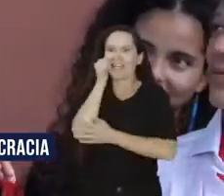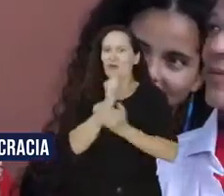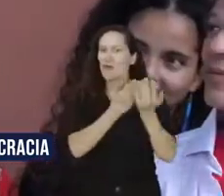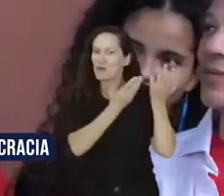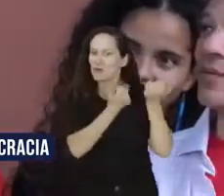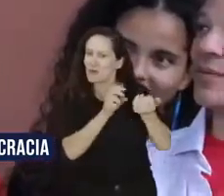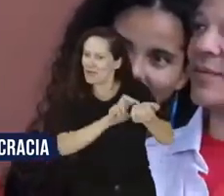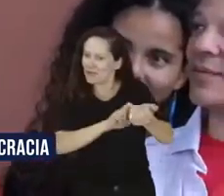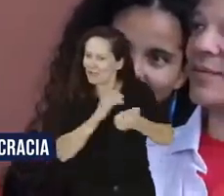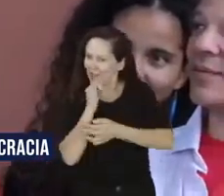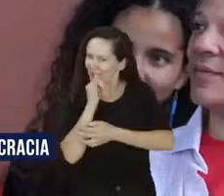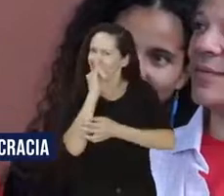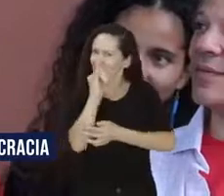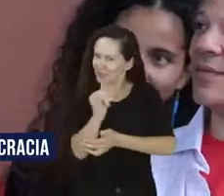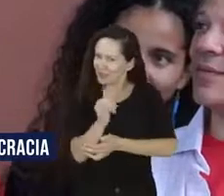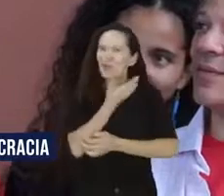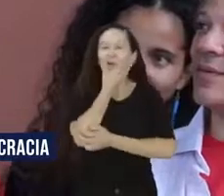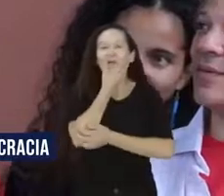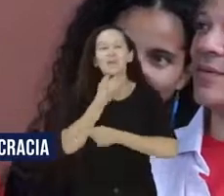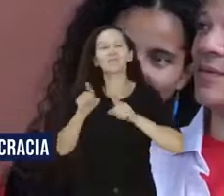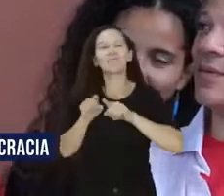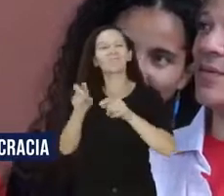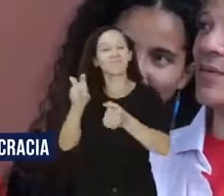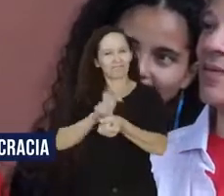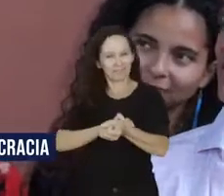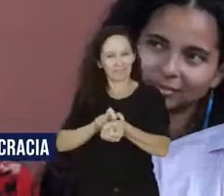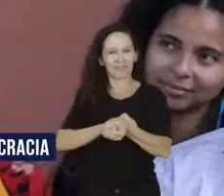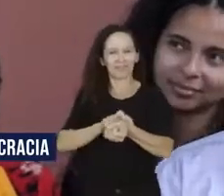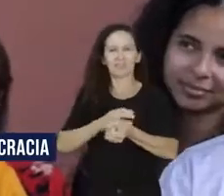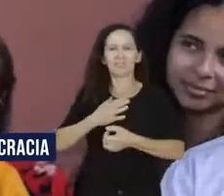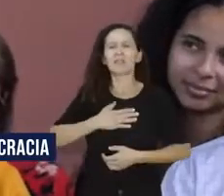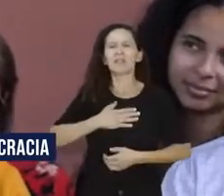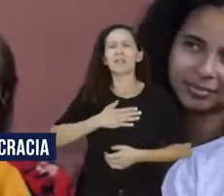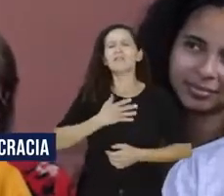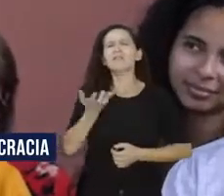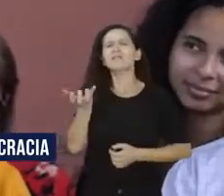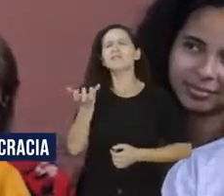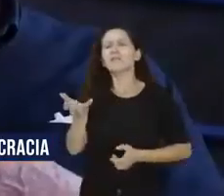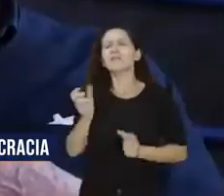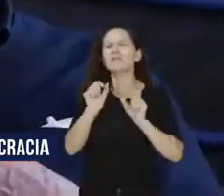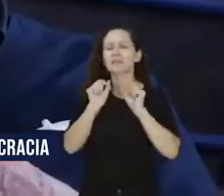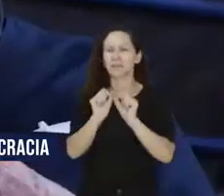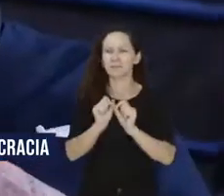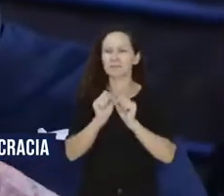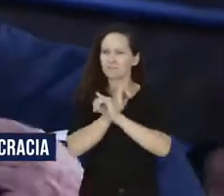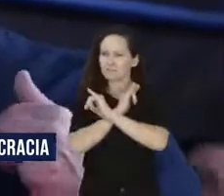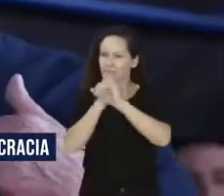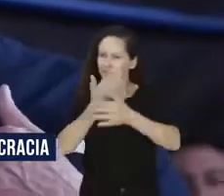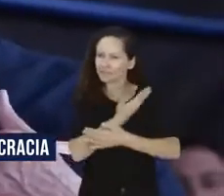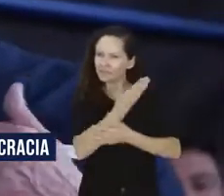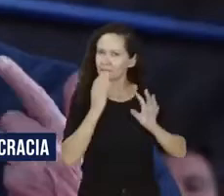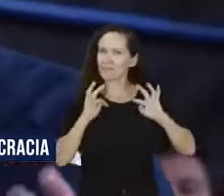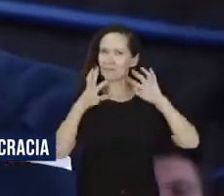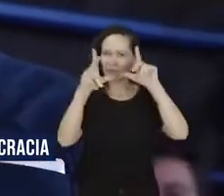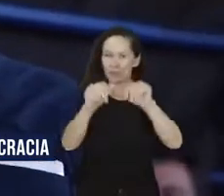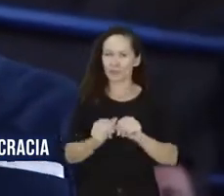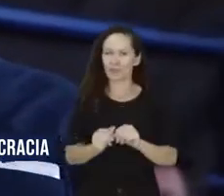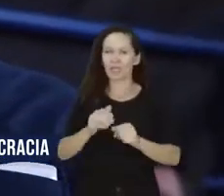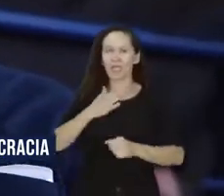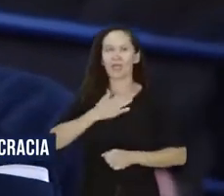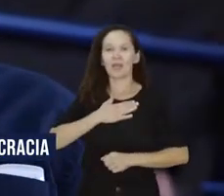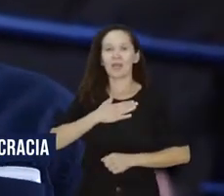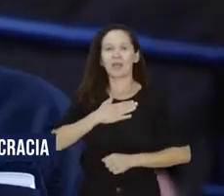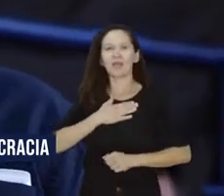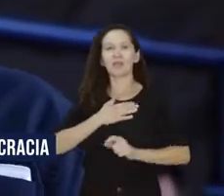meninos estavam nervosos. E eu queria, então, dizer para vocês, eu tenho razão de estar